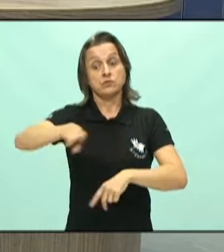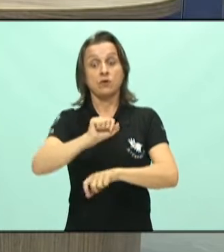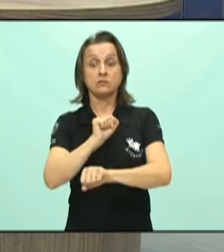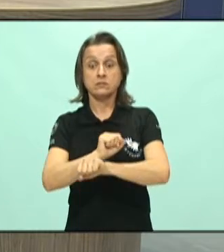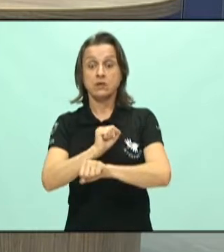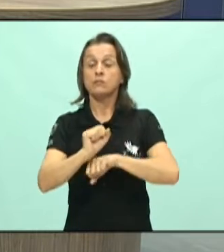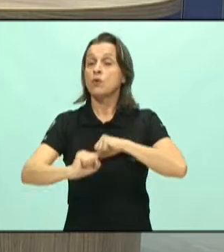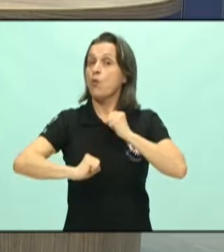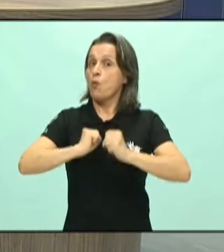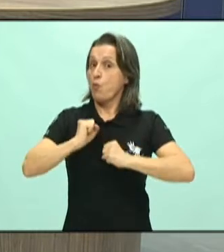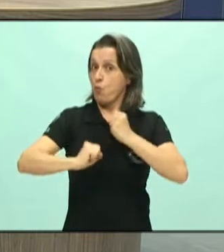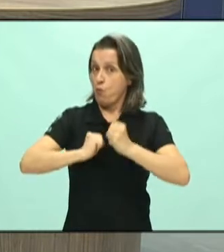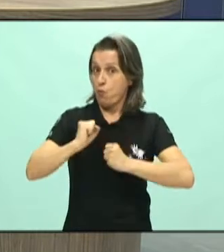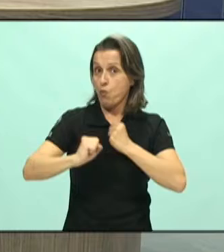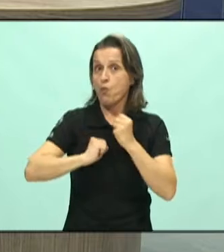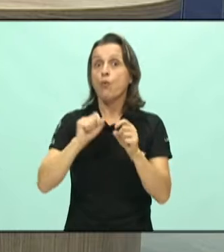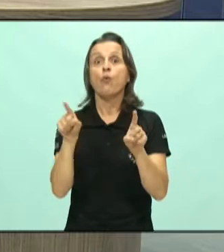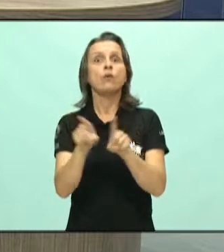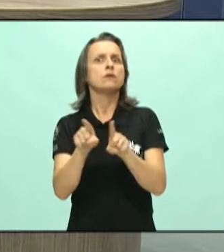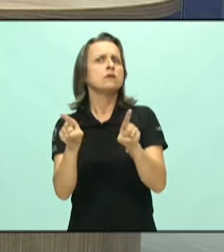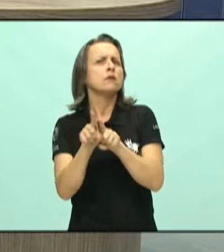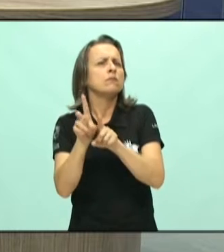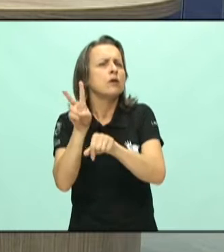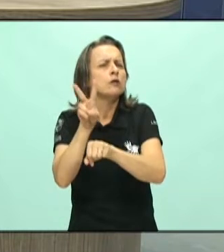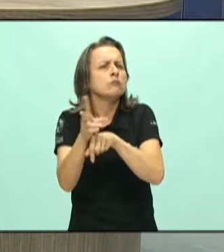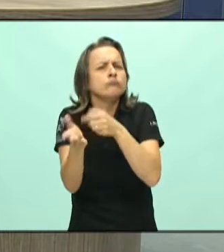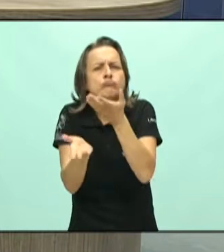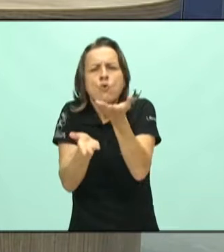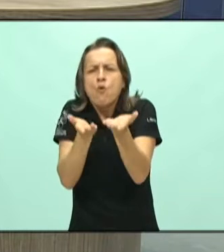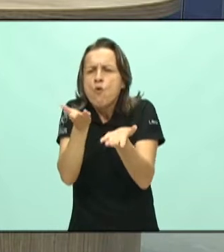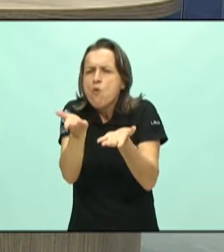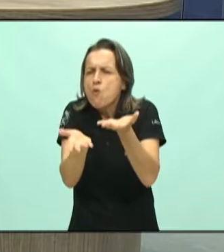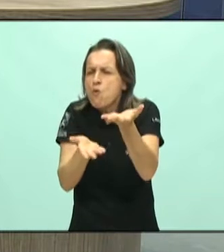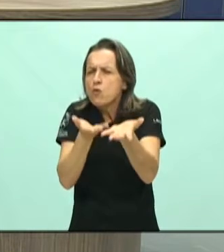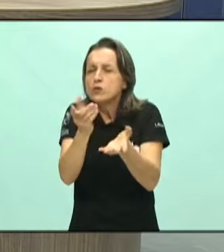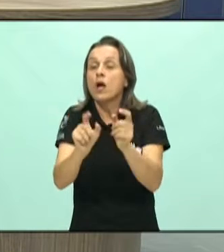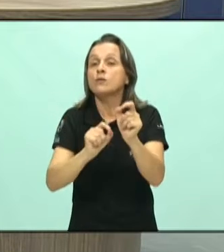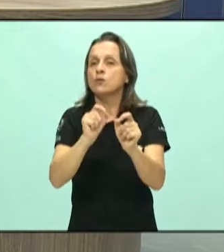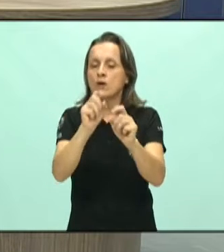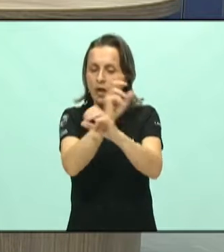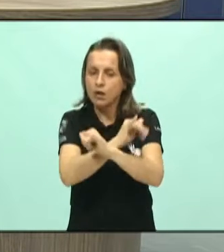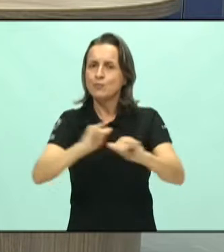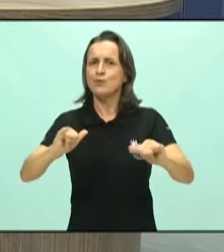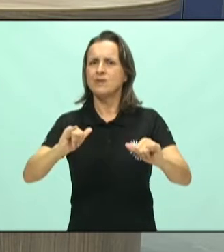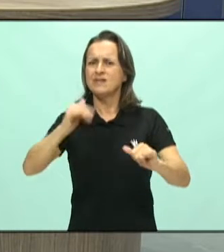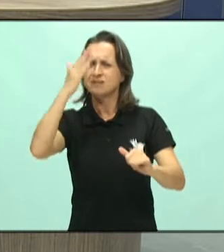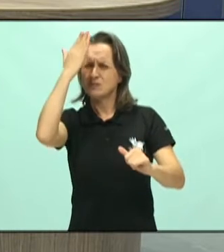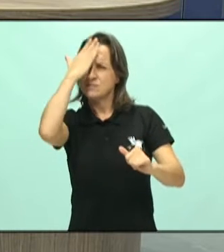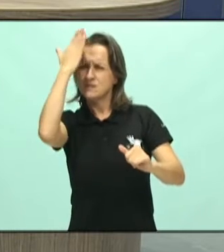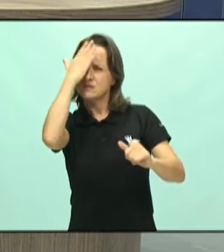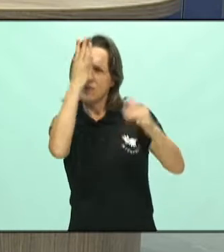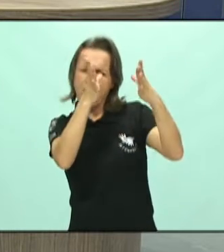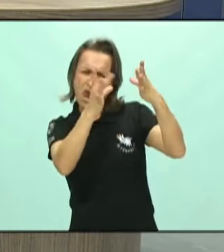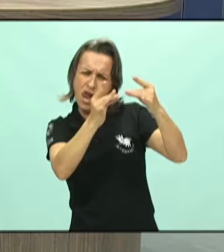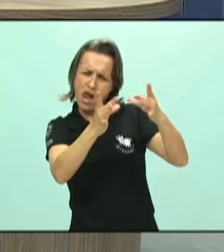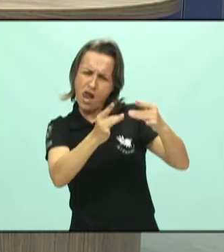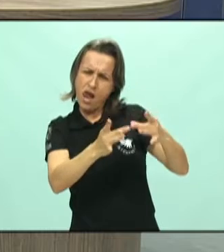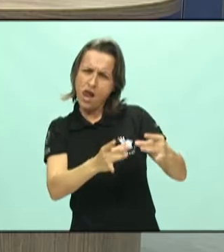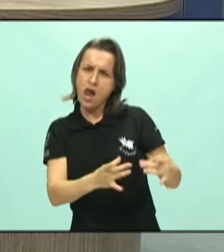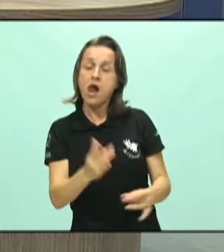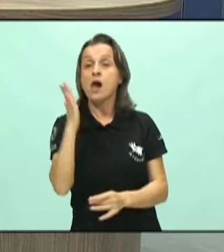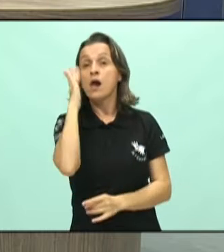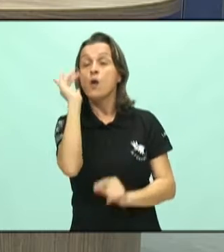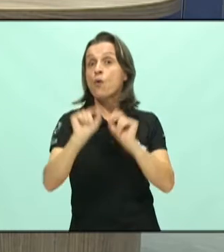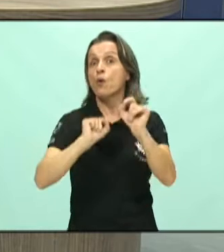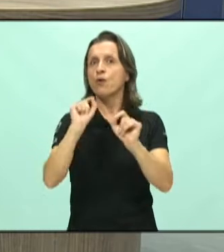ansiosos e com muito cuidado, com muito zelo, a publicação para saber exatamente ter um panorama do futuro que